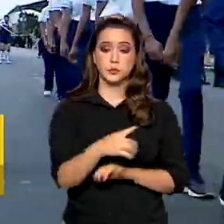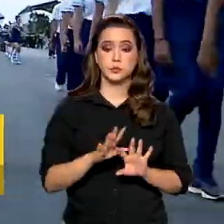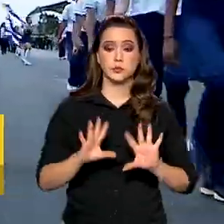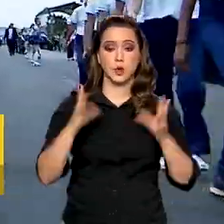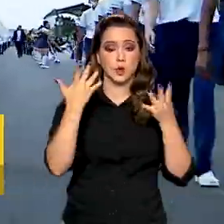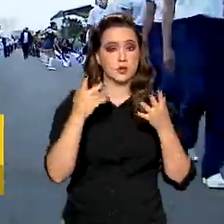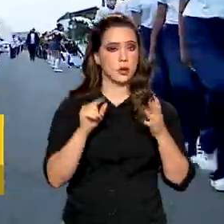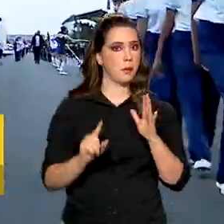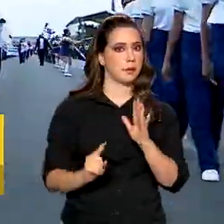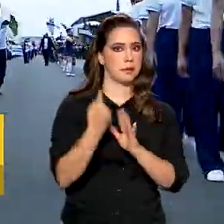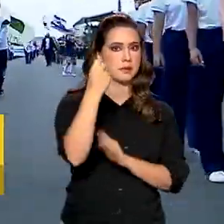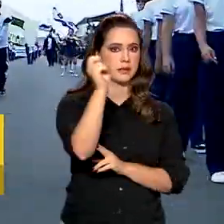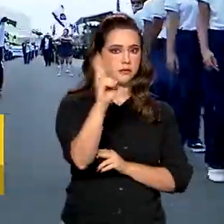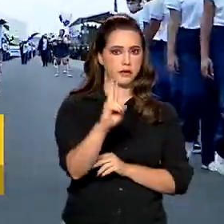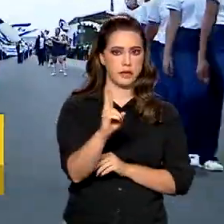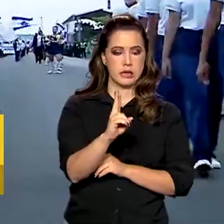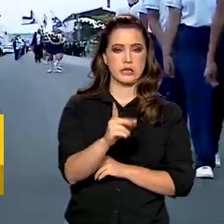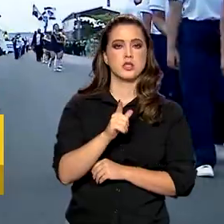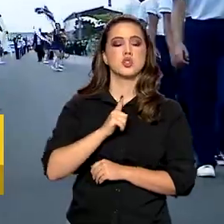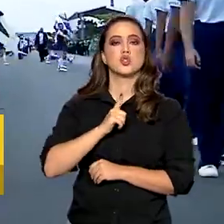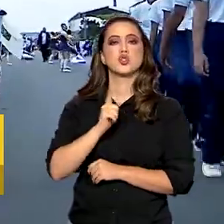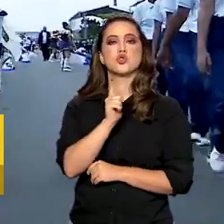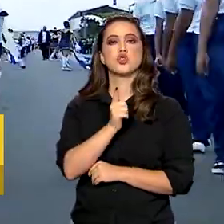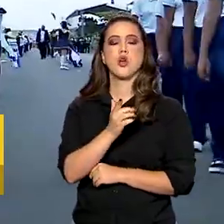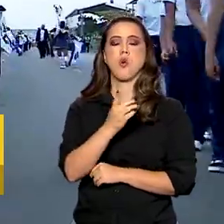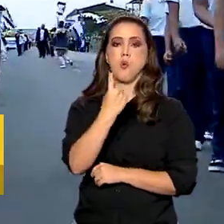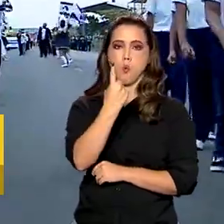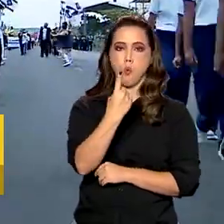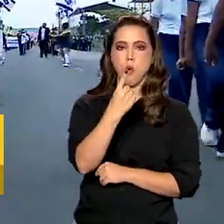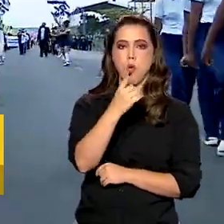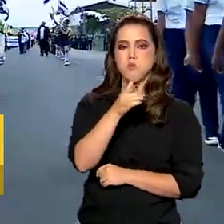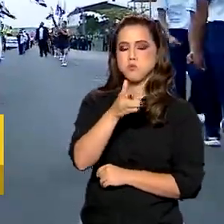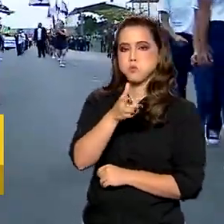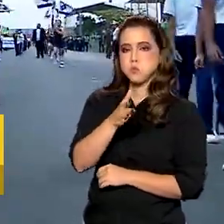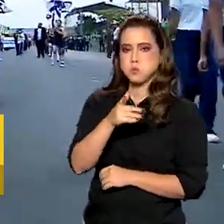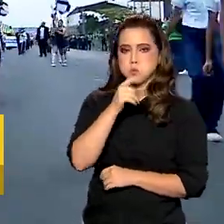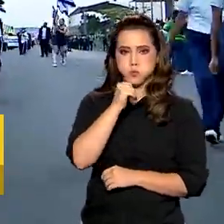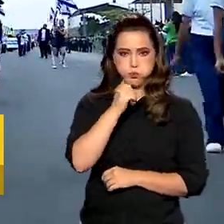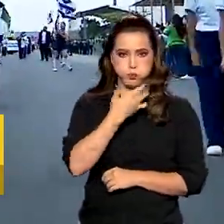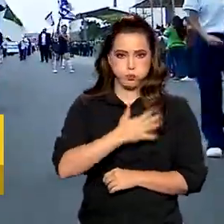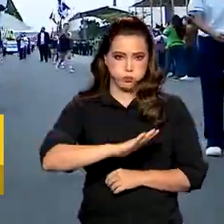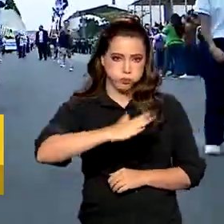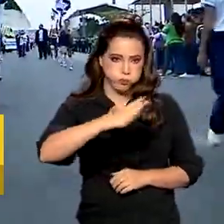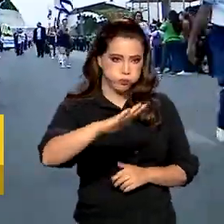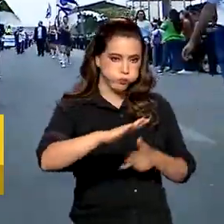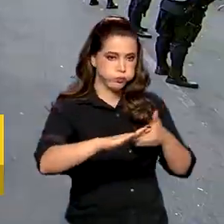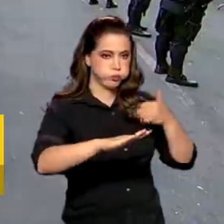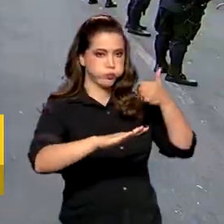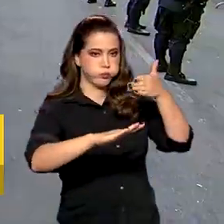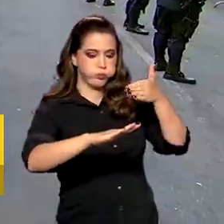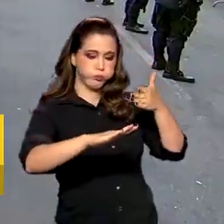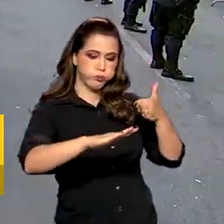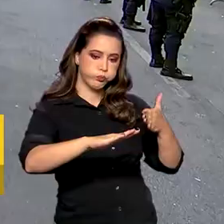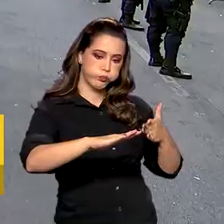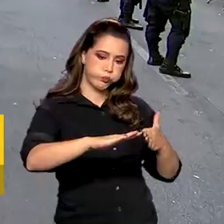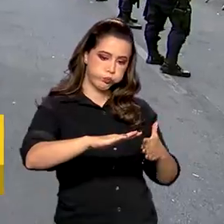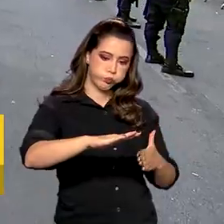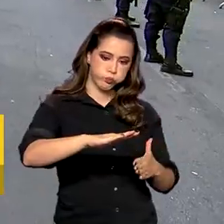primeiro ataque a um submarino italiano. Então, durante o período da guerra, a aviação de patrulha,